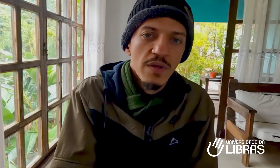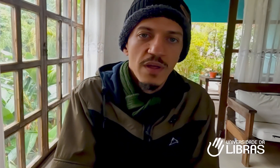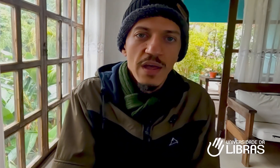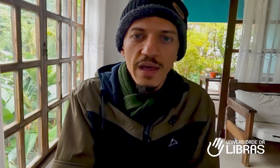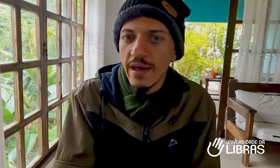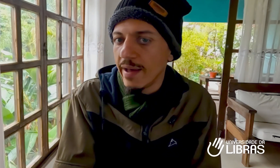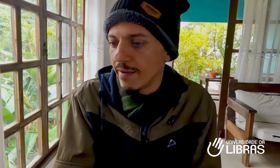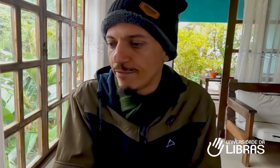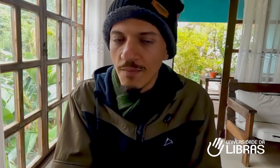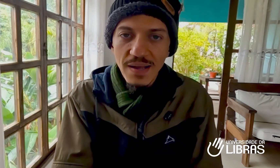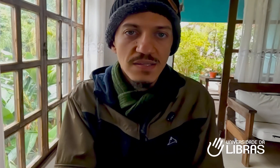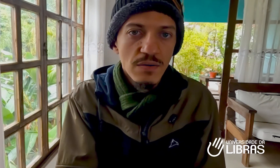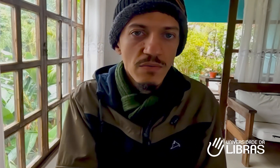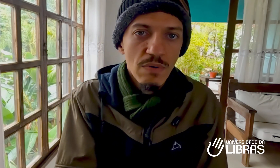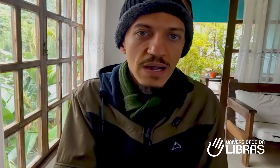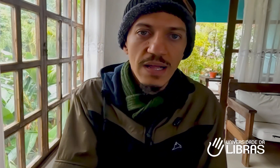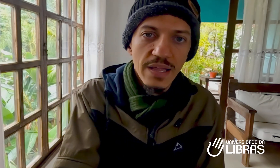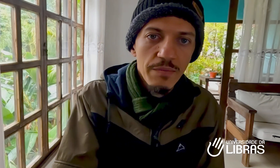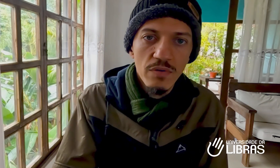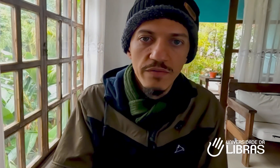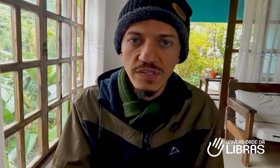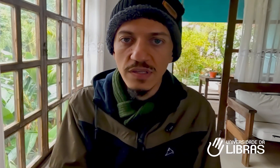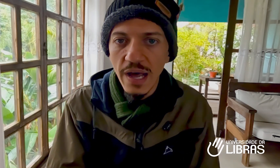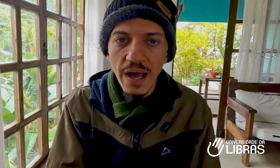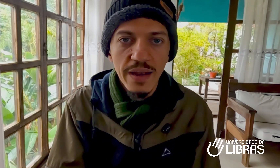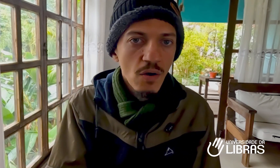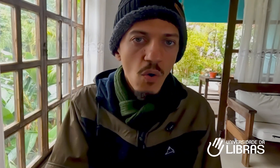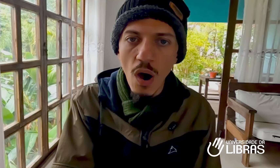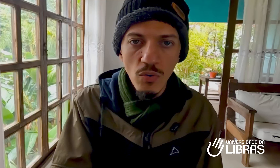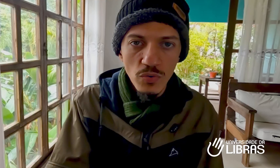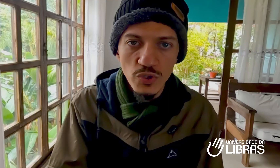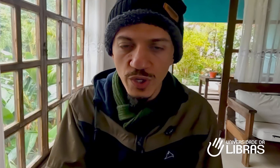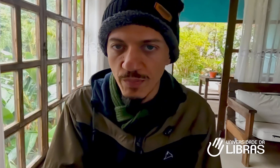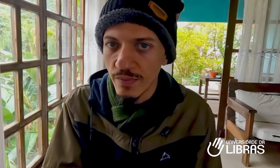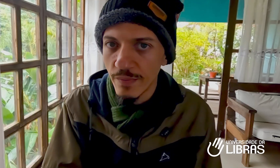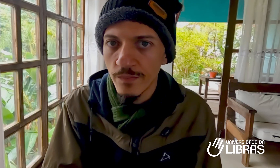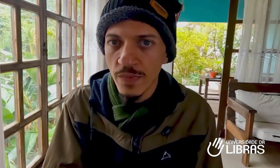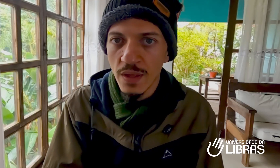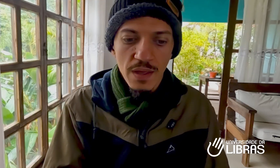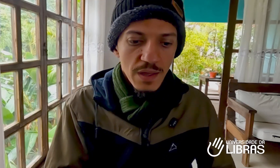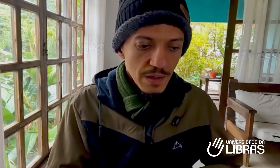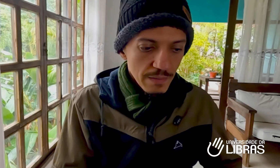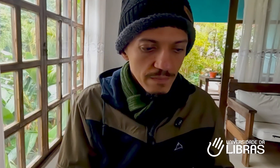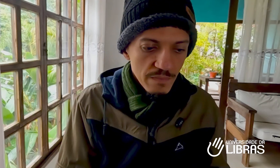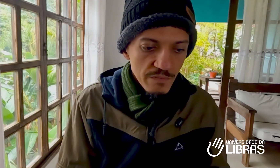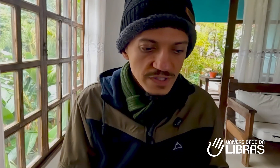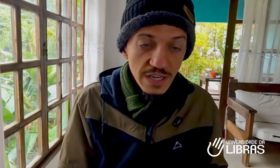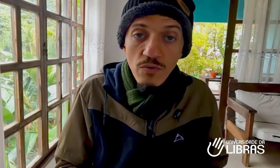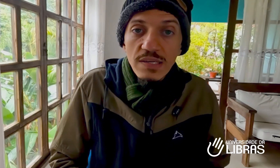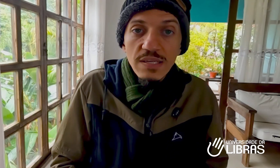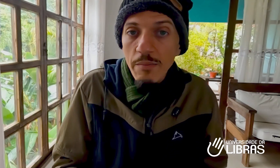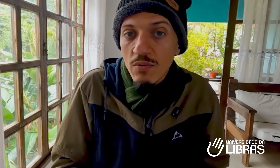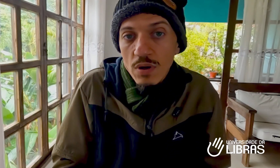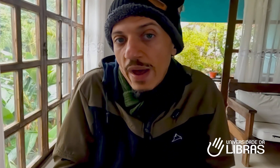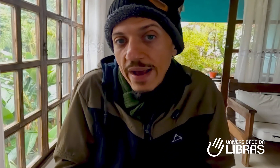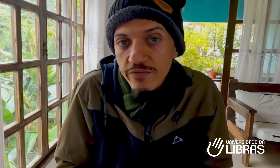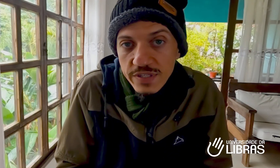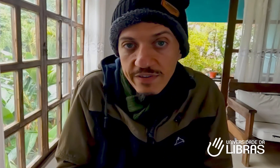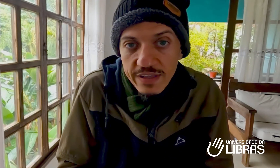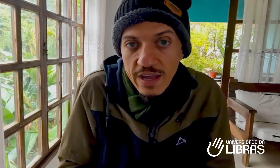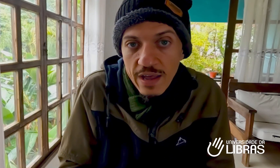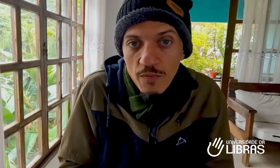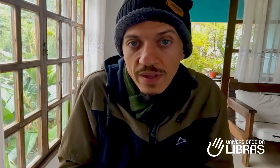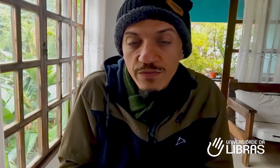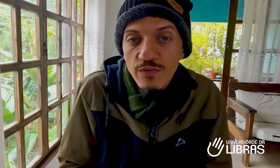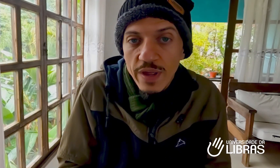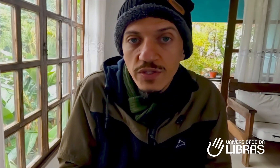pós-graduação, formação acadêmica universitária ou algo do tipo, você nunca sabe quando é que você vai